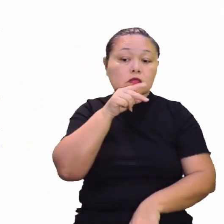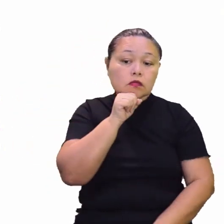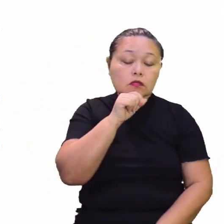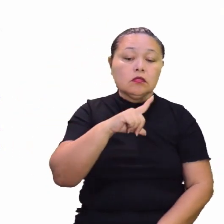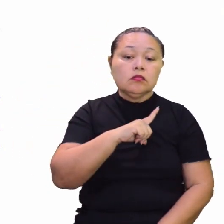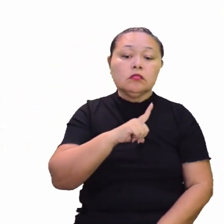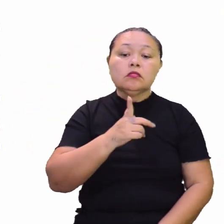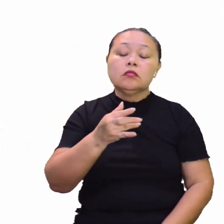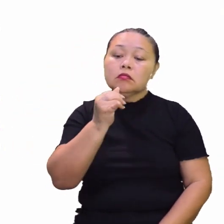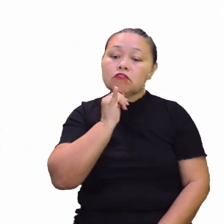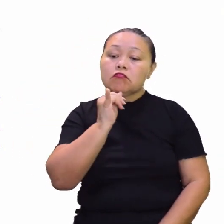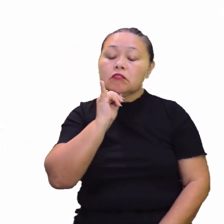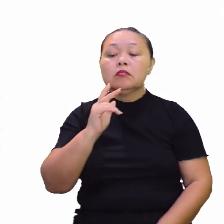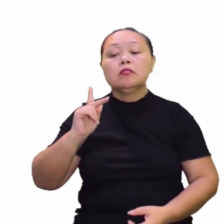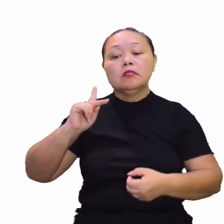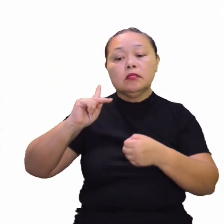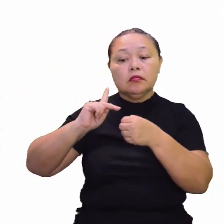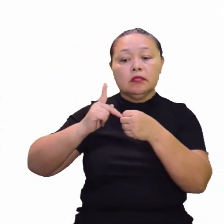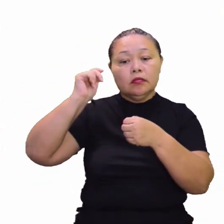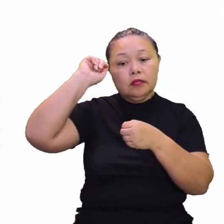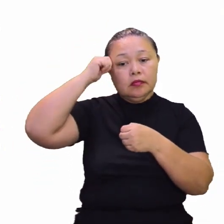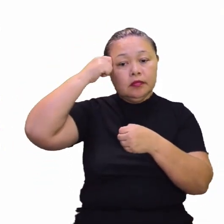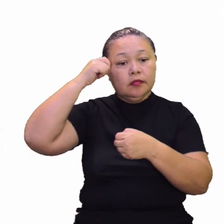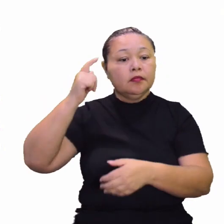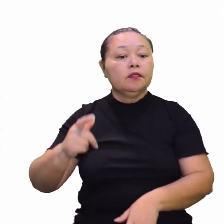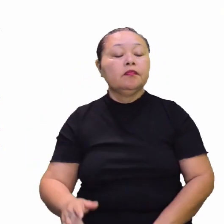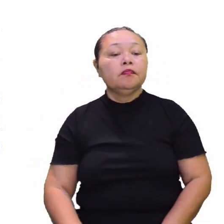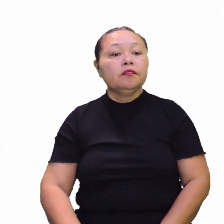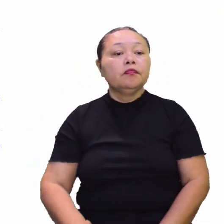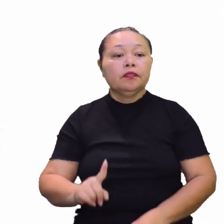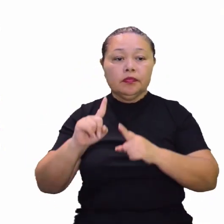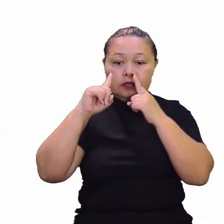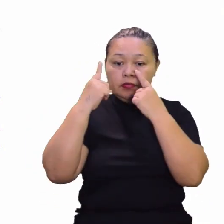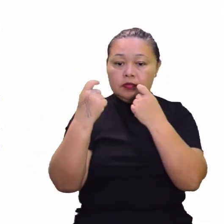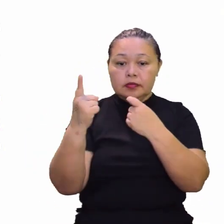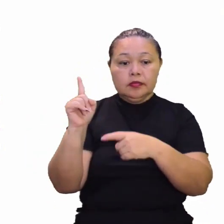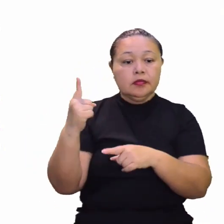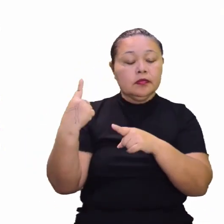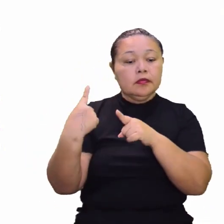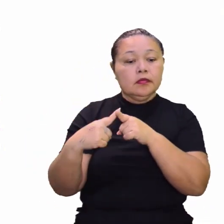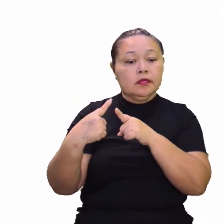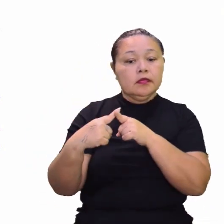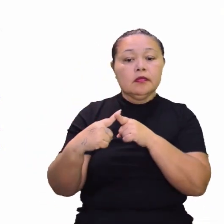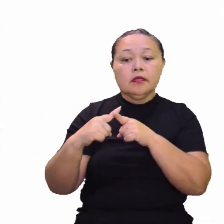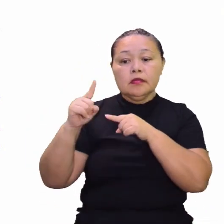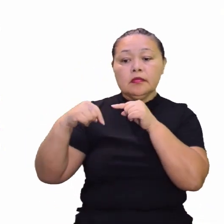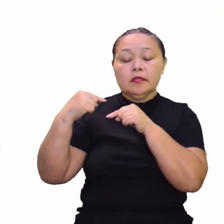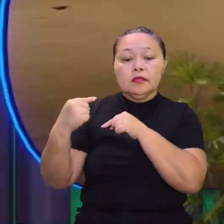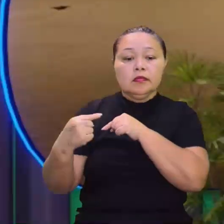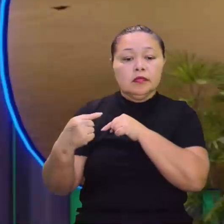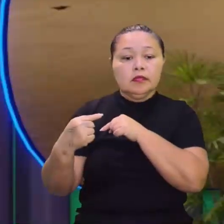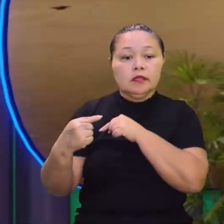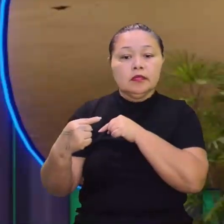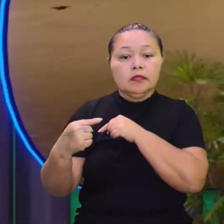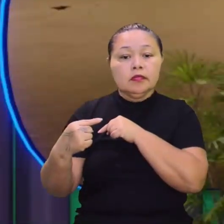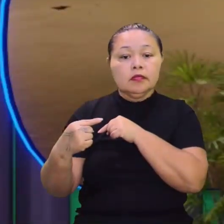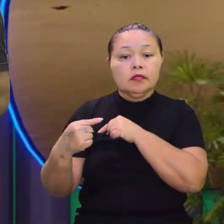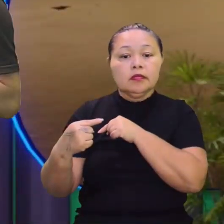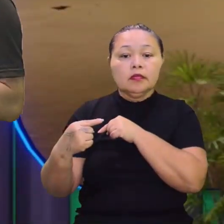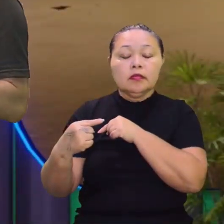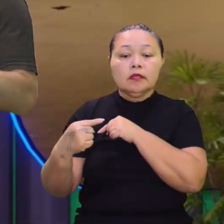a gente pode citar até petróleo. Foi interessante você ter falado isso, que a gente já toca em outro assunto com o aluno.